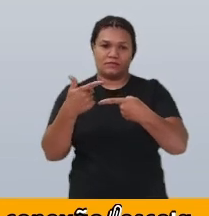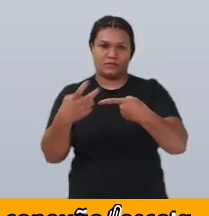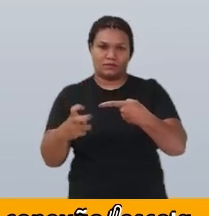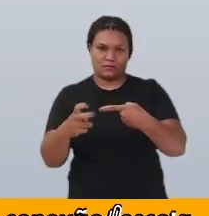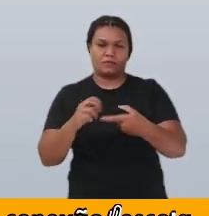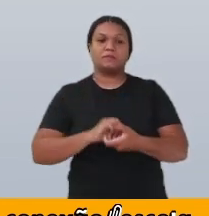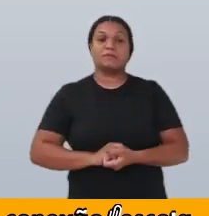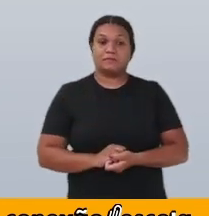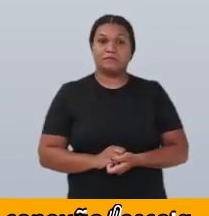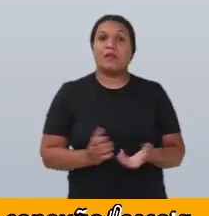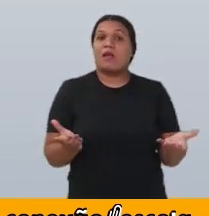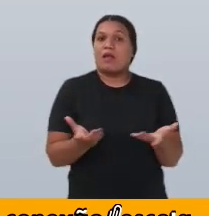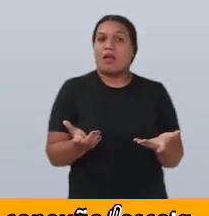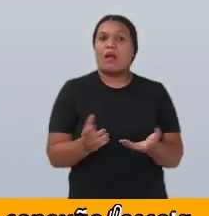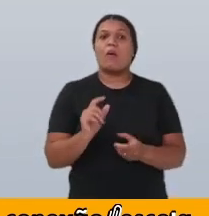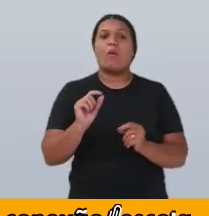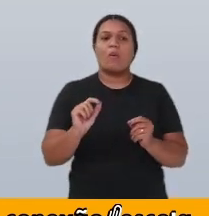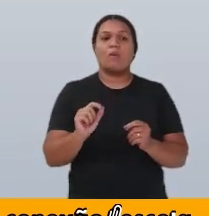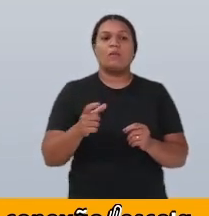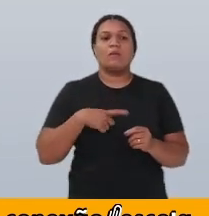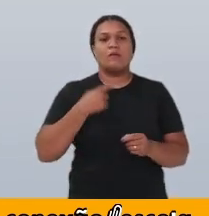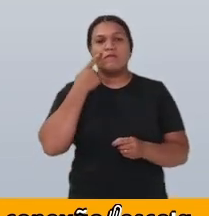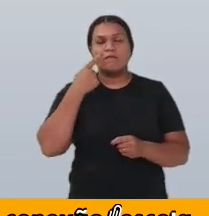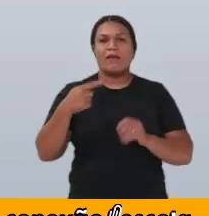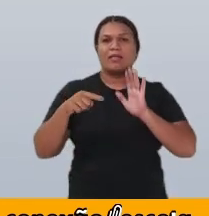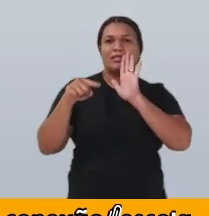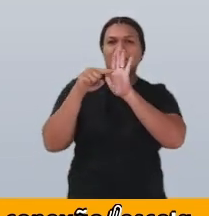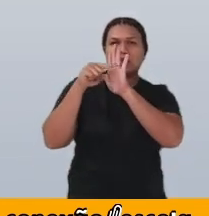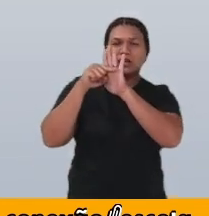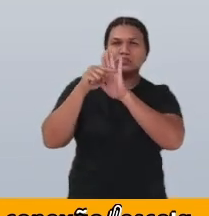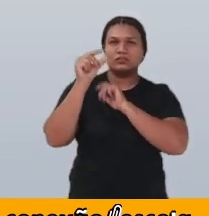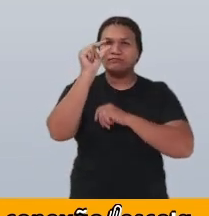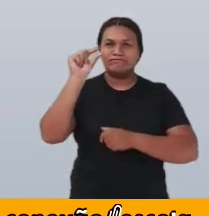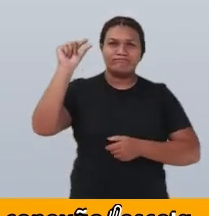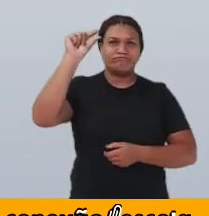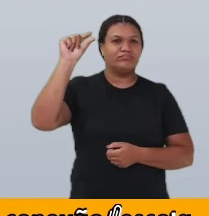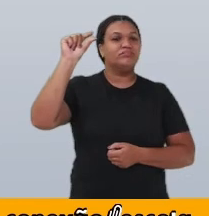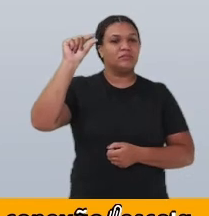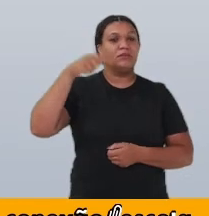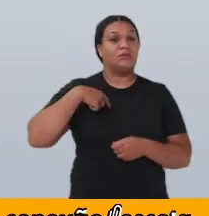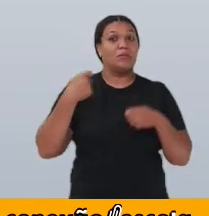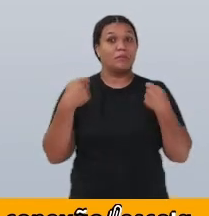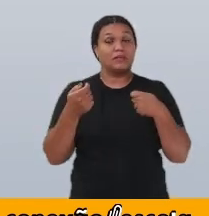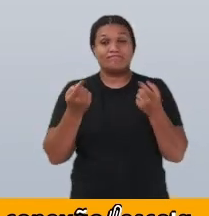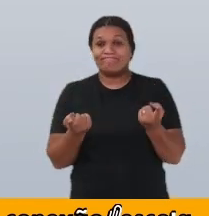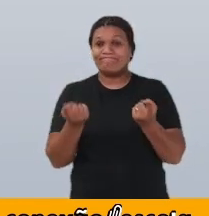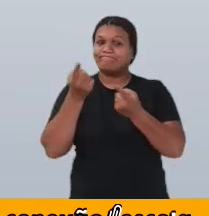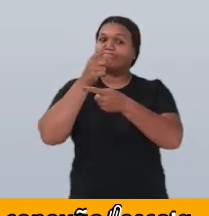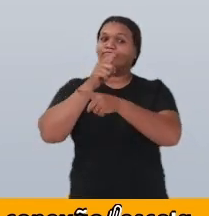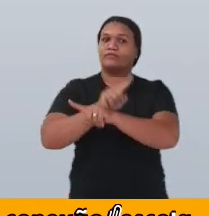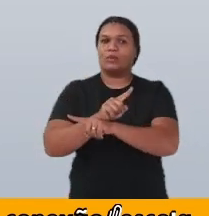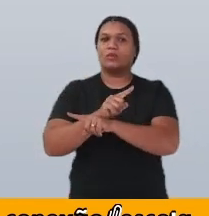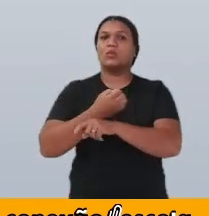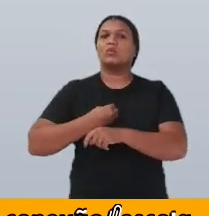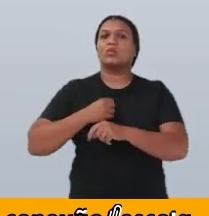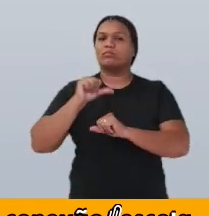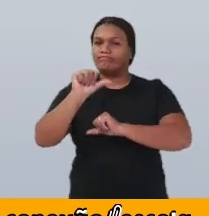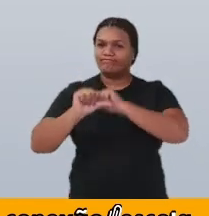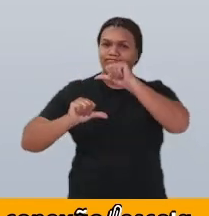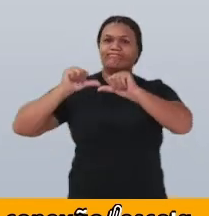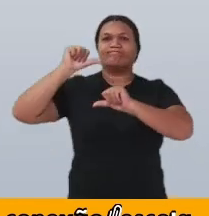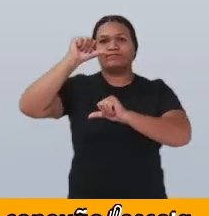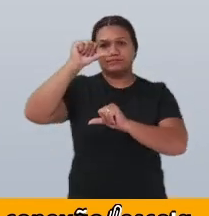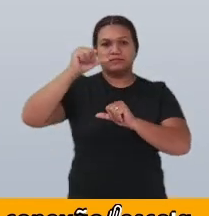625. Agora, quando o expoente é negativo, significa que eu devo fazer o inverso desse número.